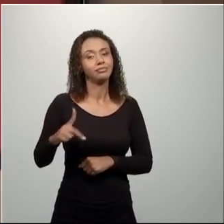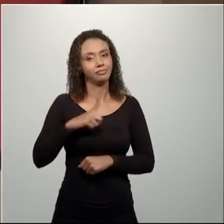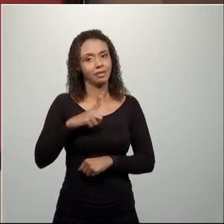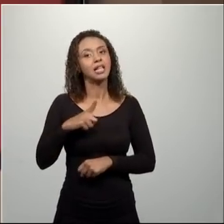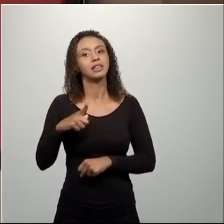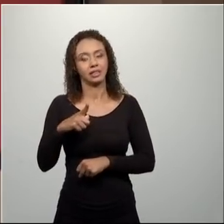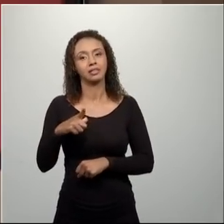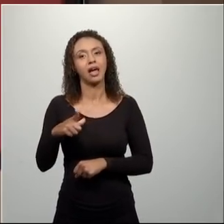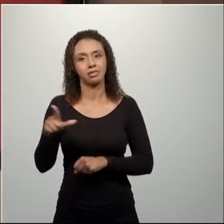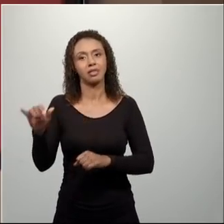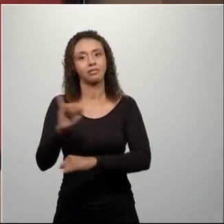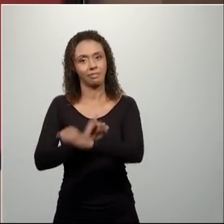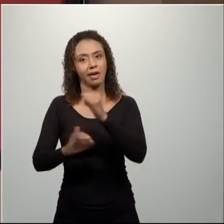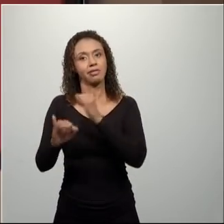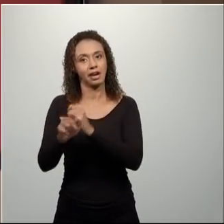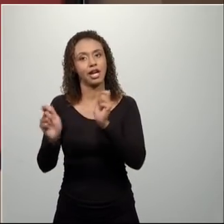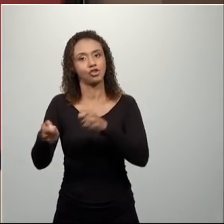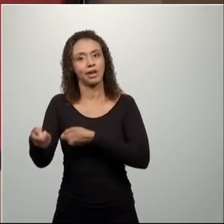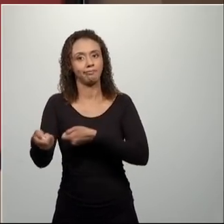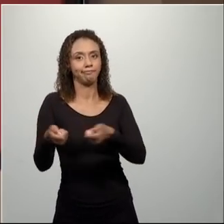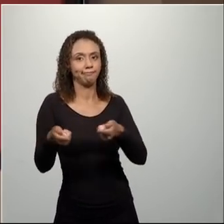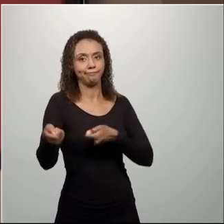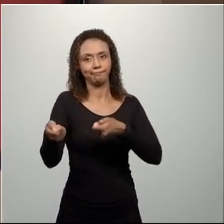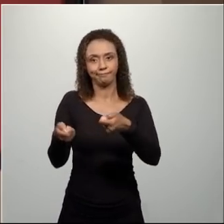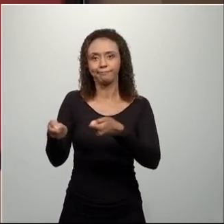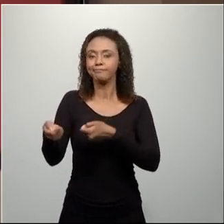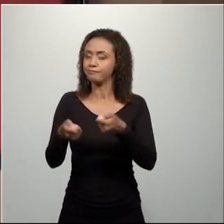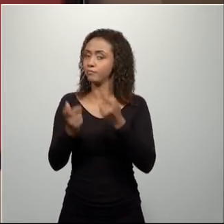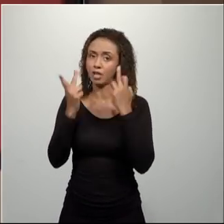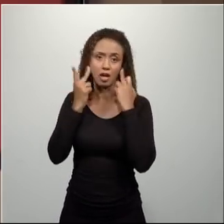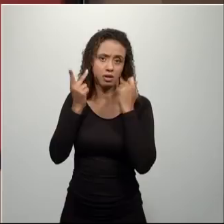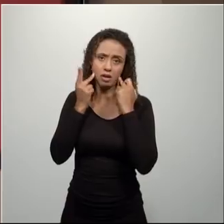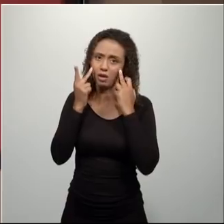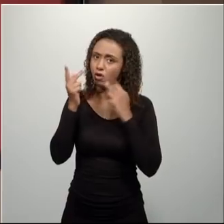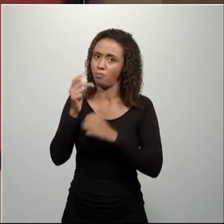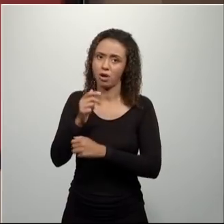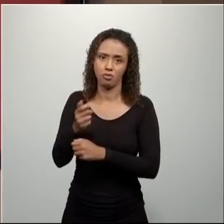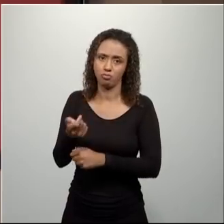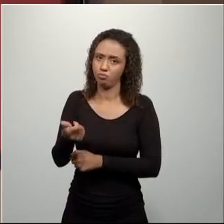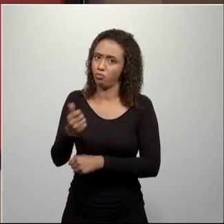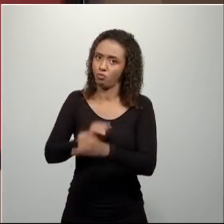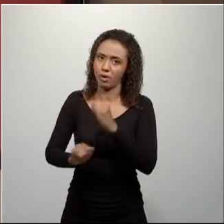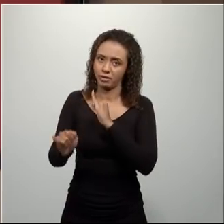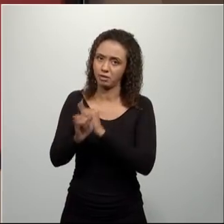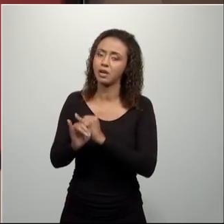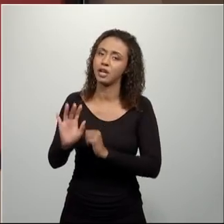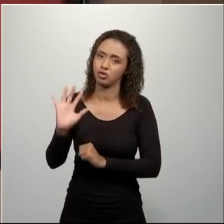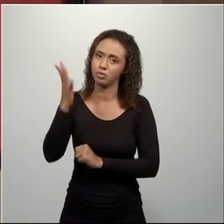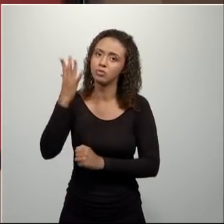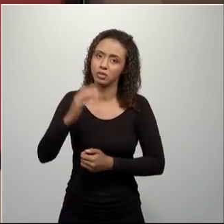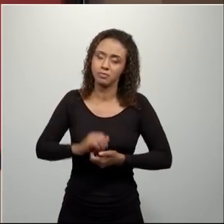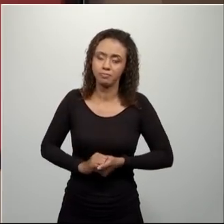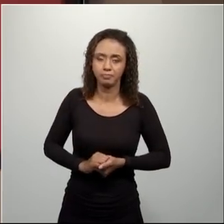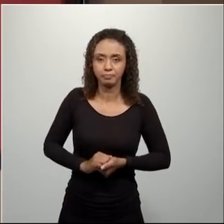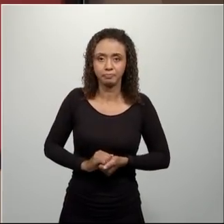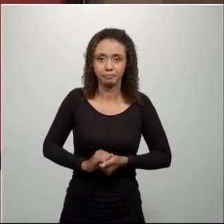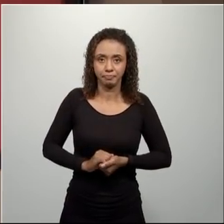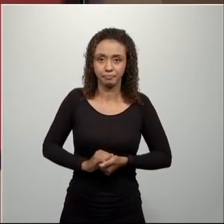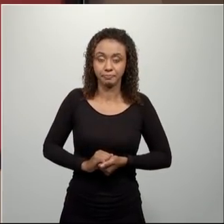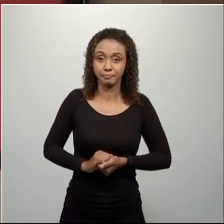podem ter um valor financeiro associado isso é comum a toda equipe moeda os detalhes internos podem variar